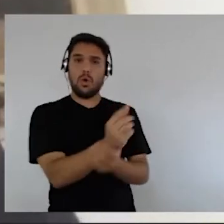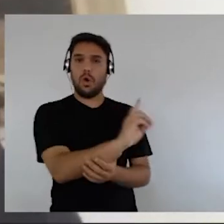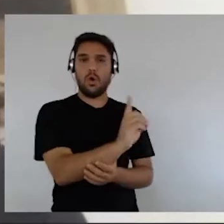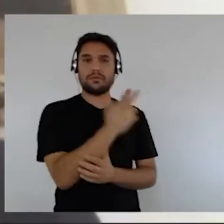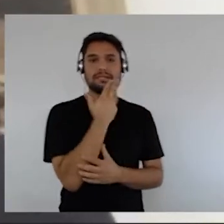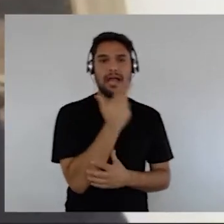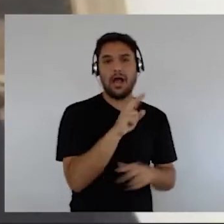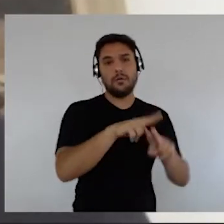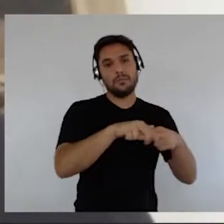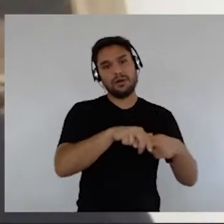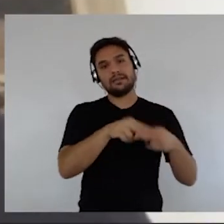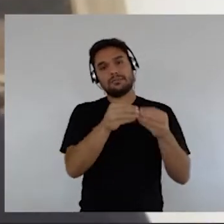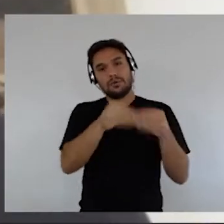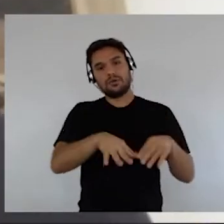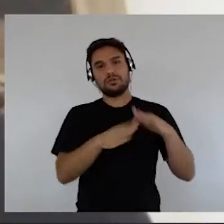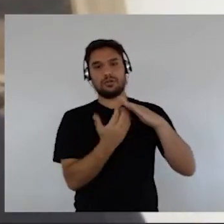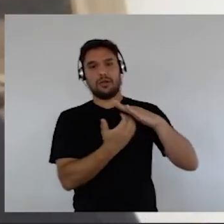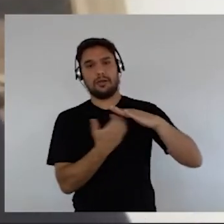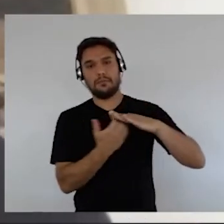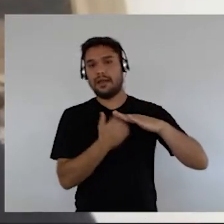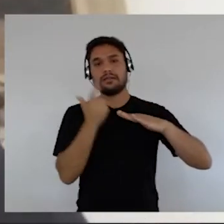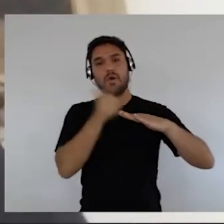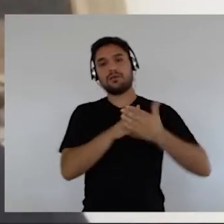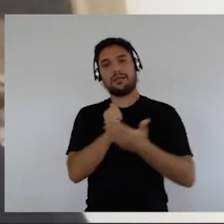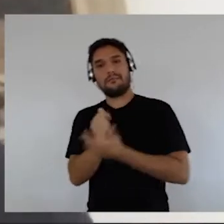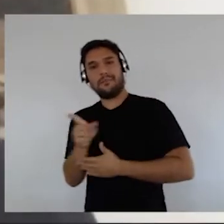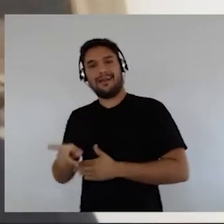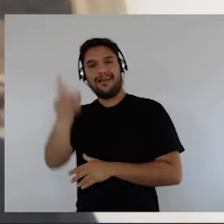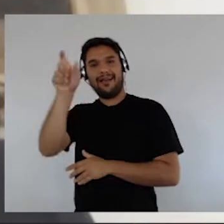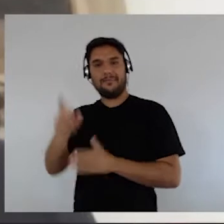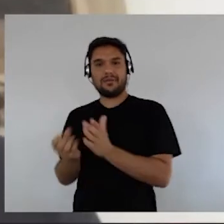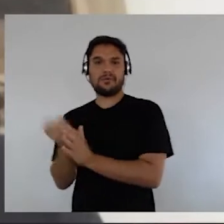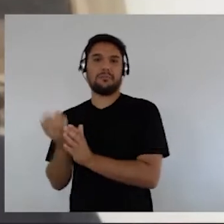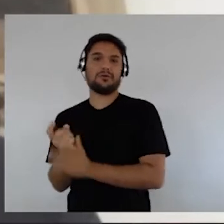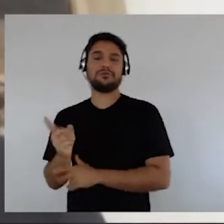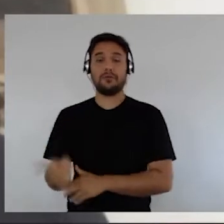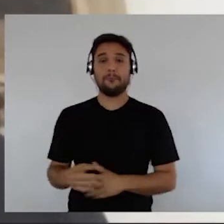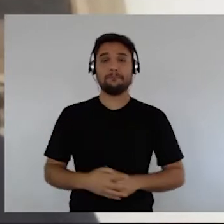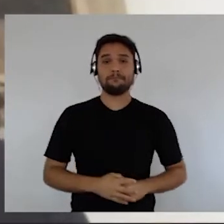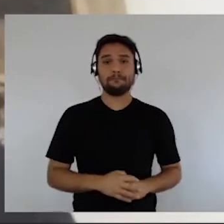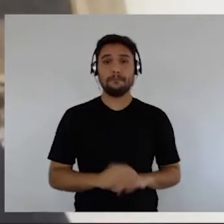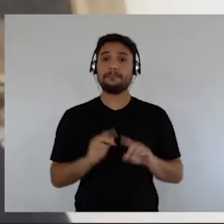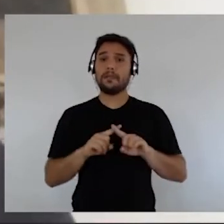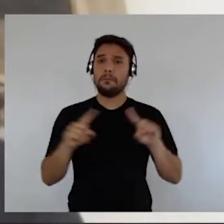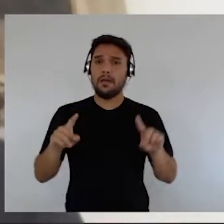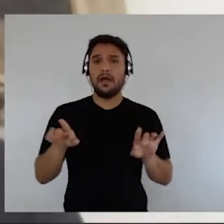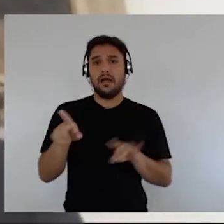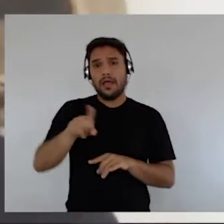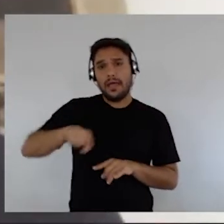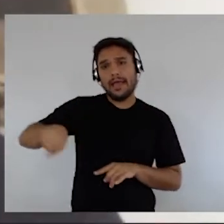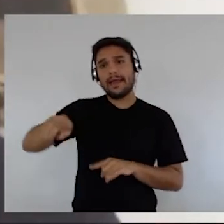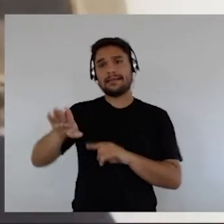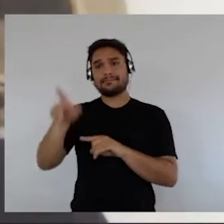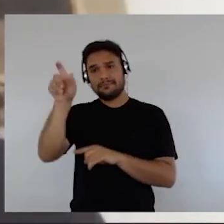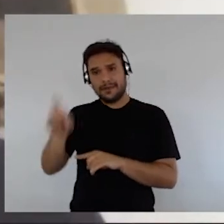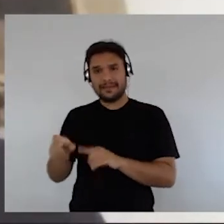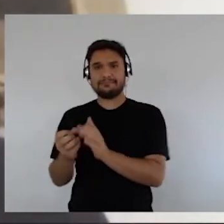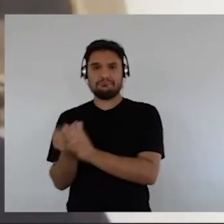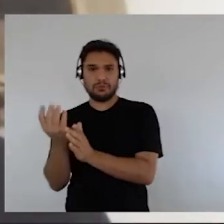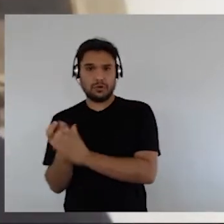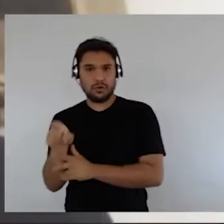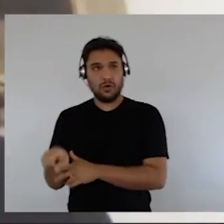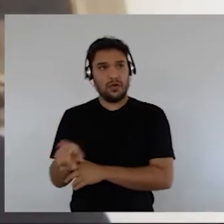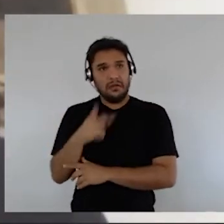conseguido alcançar a remuneração desejada pelos produtores. Só que, da perspectiva dos produtores, a afirmação de que as